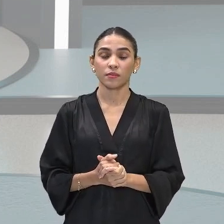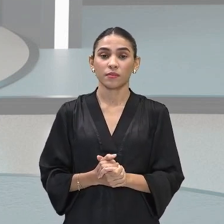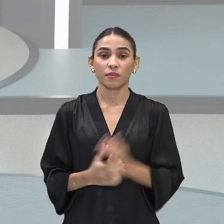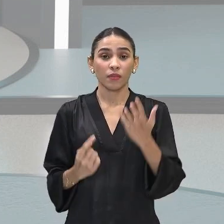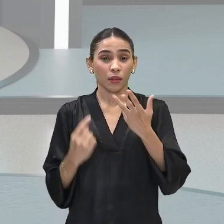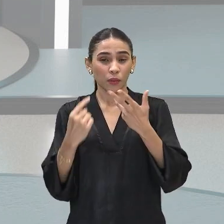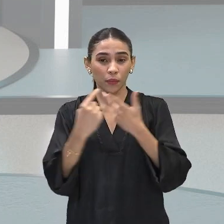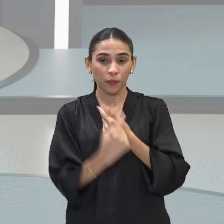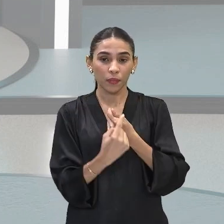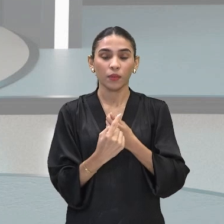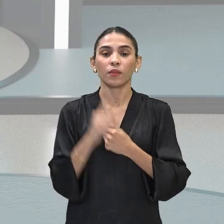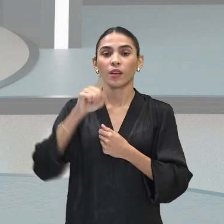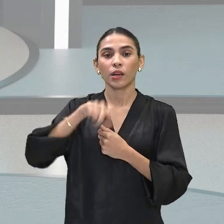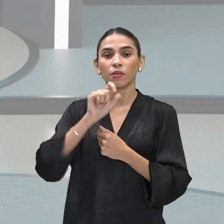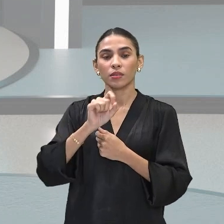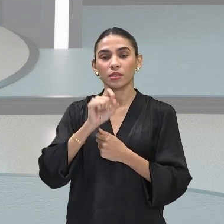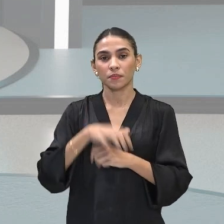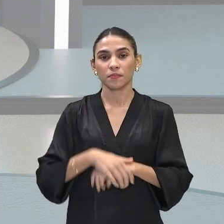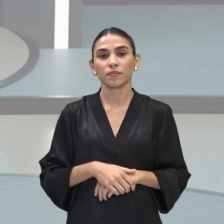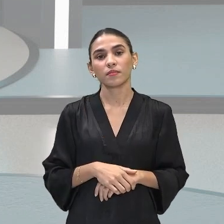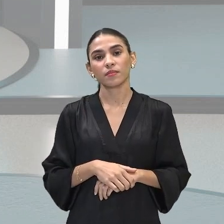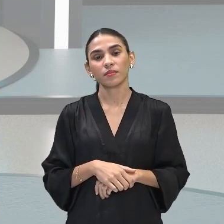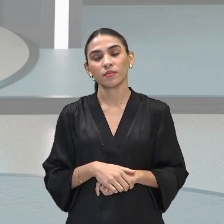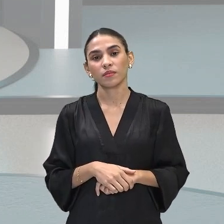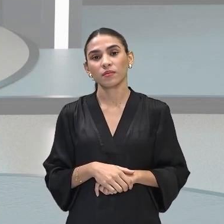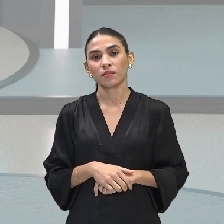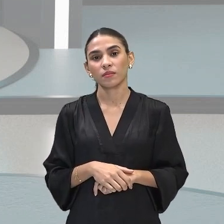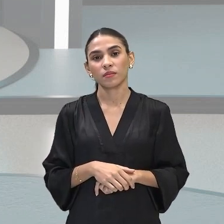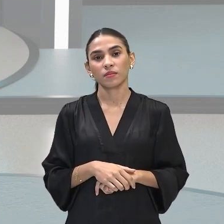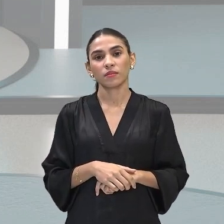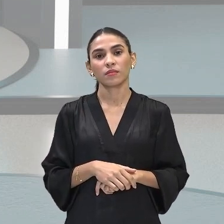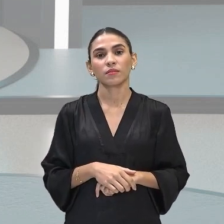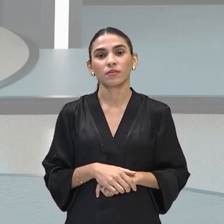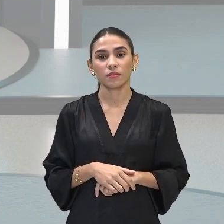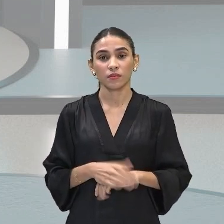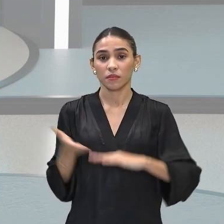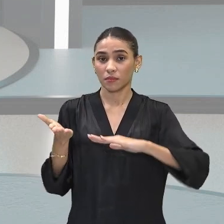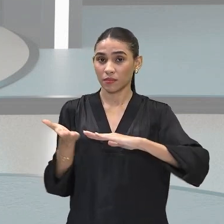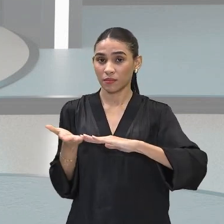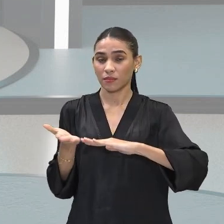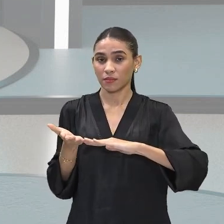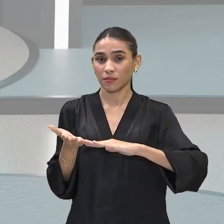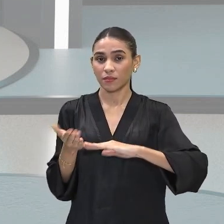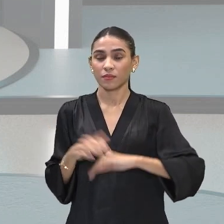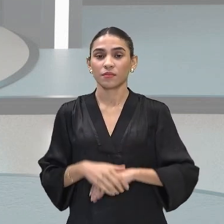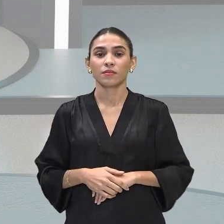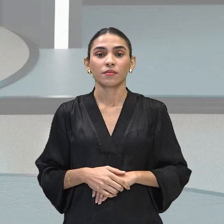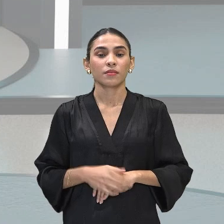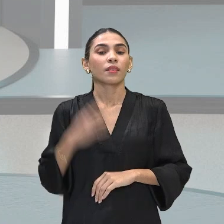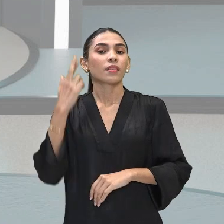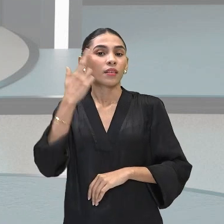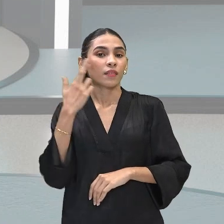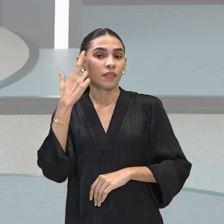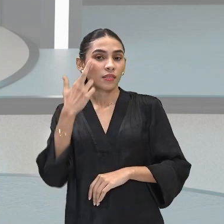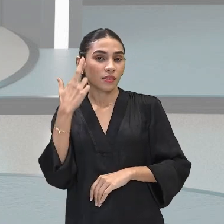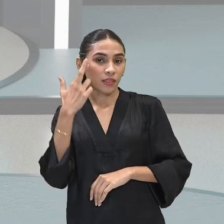é algo que traz a nossa contemporaneidade, as nossas